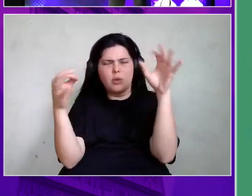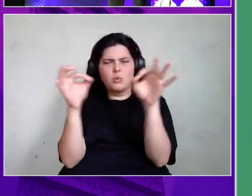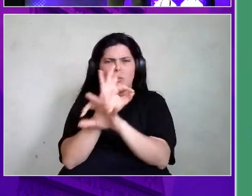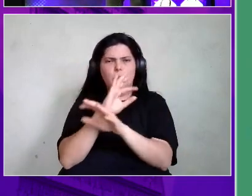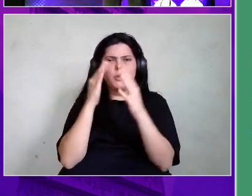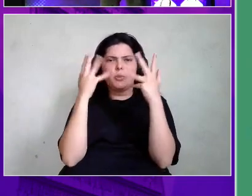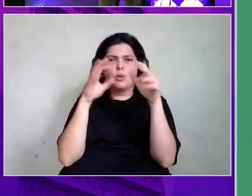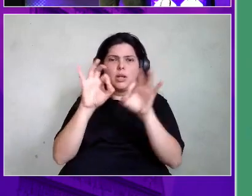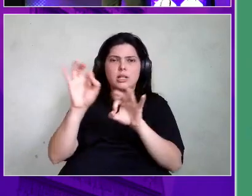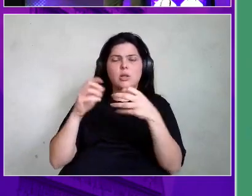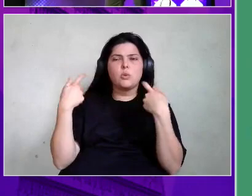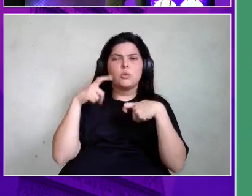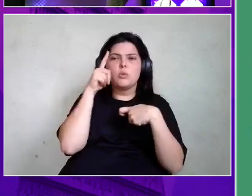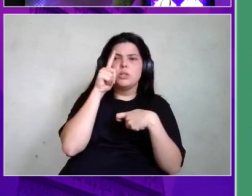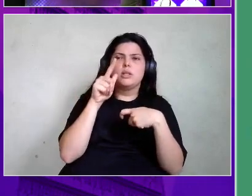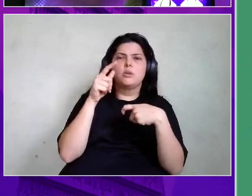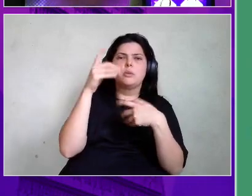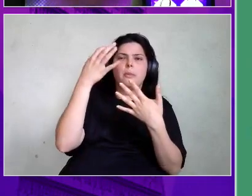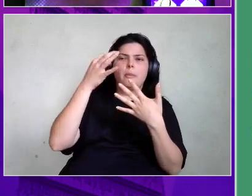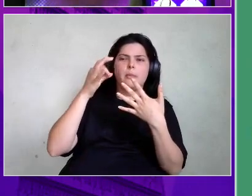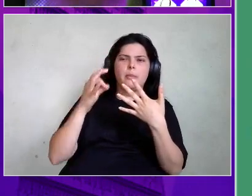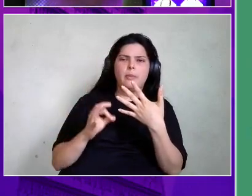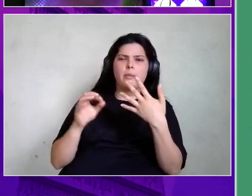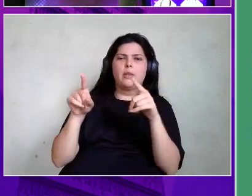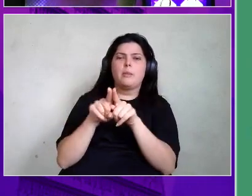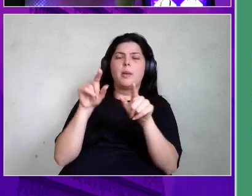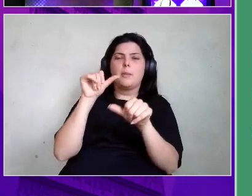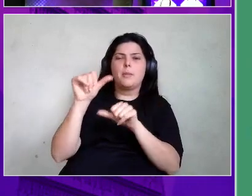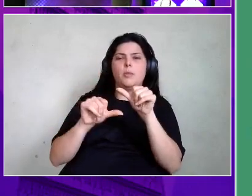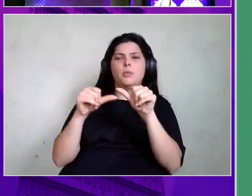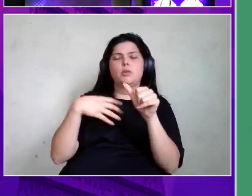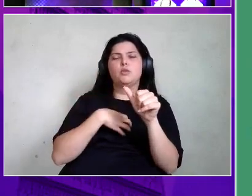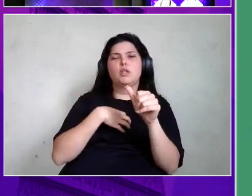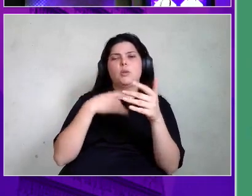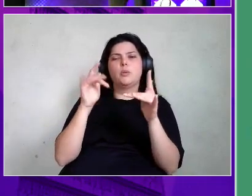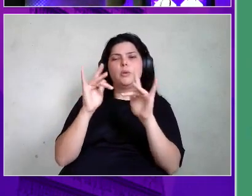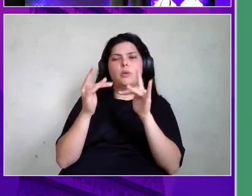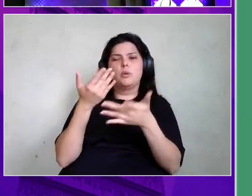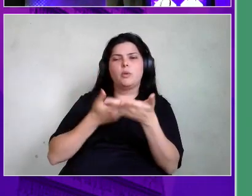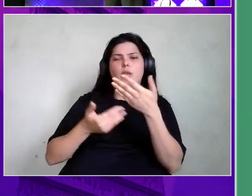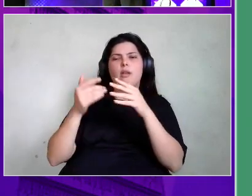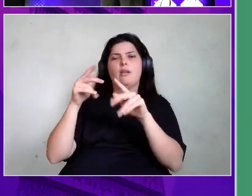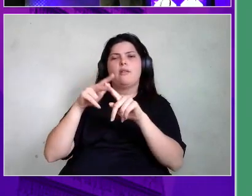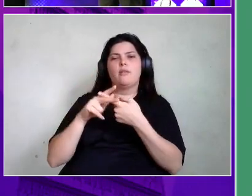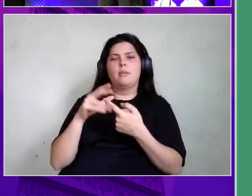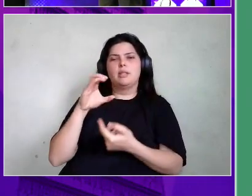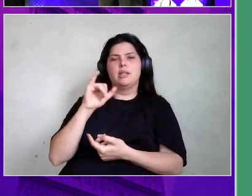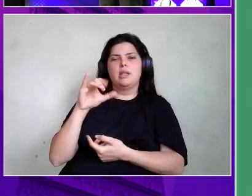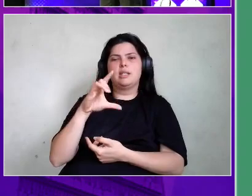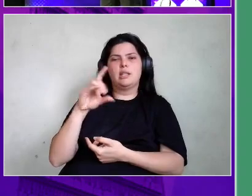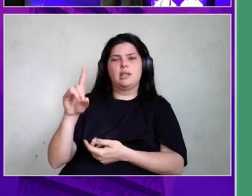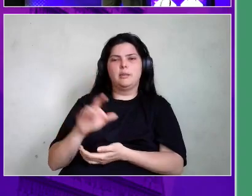check em cada um deles. Então, muda a forma de como tu interage com a ferramenta de CI/CD.